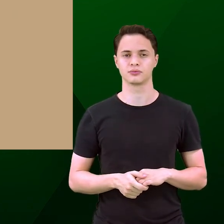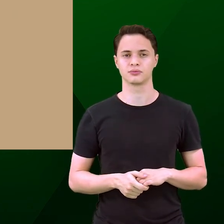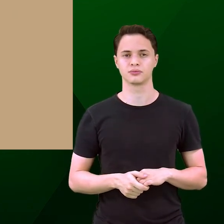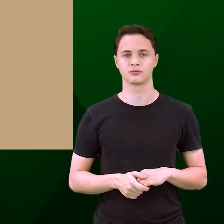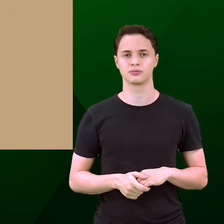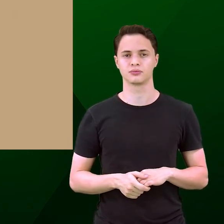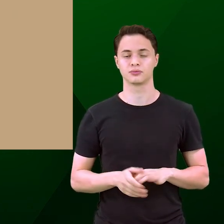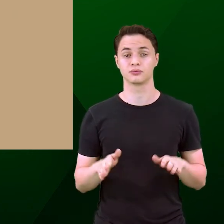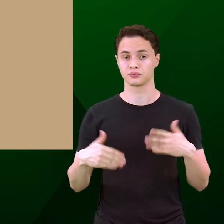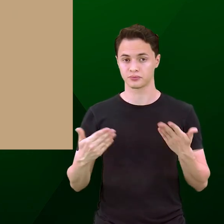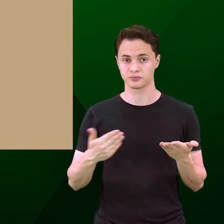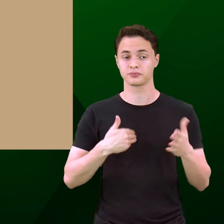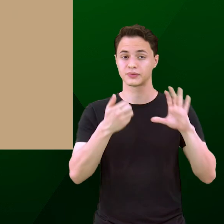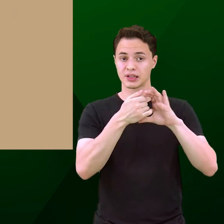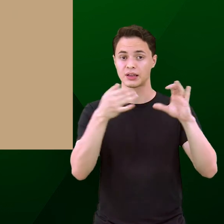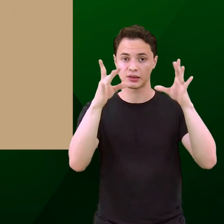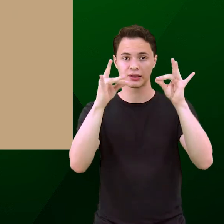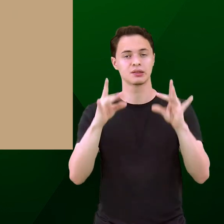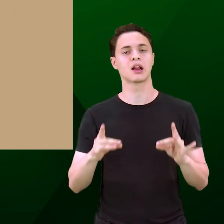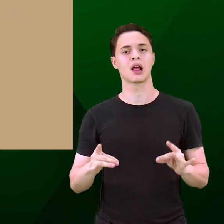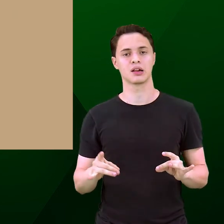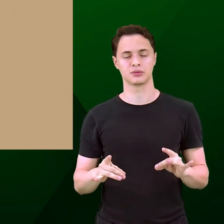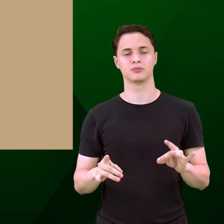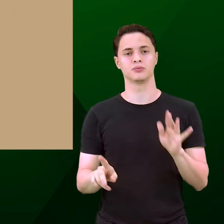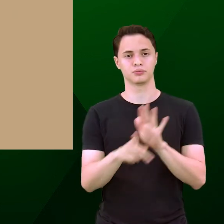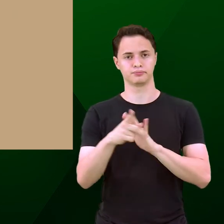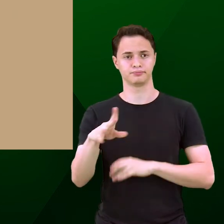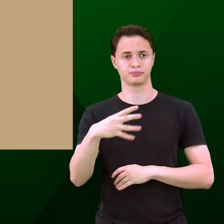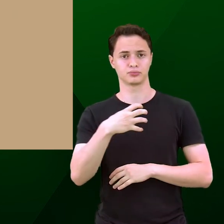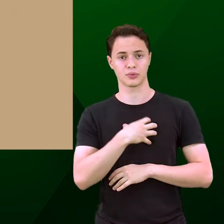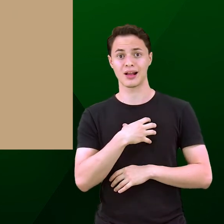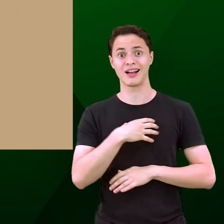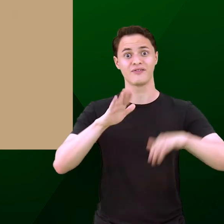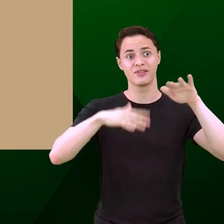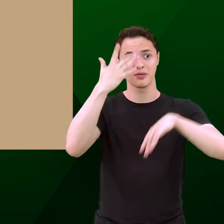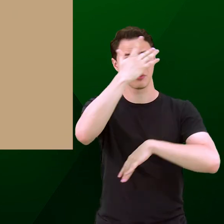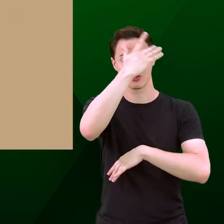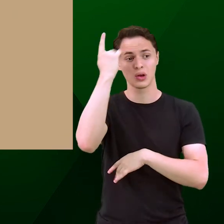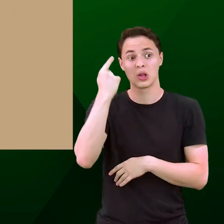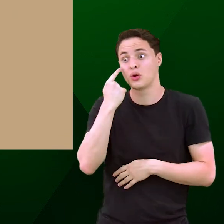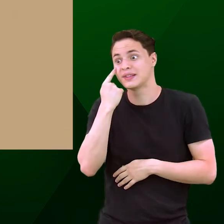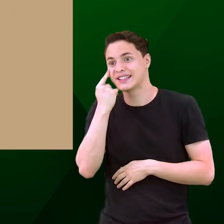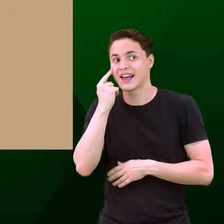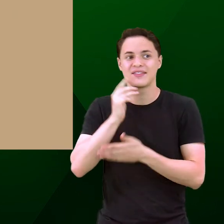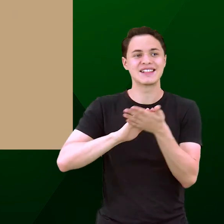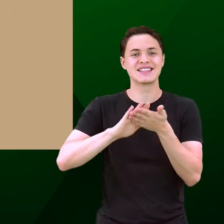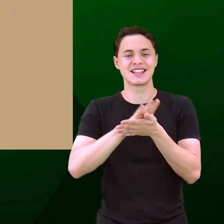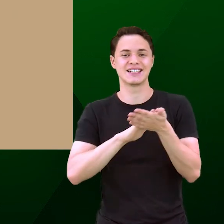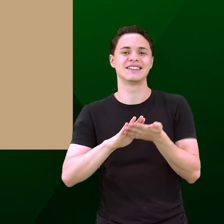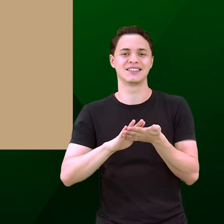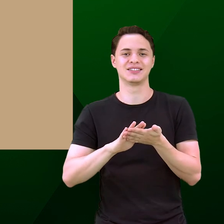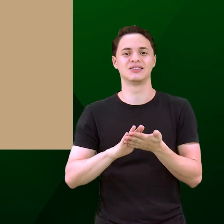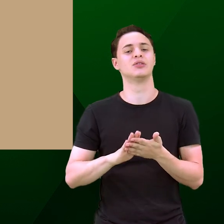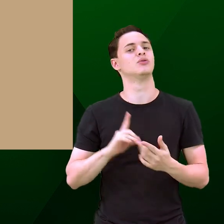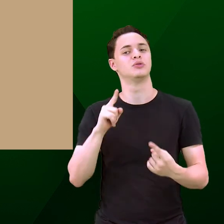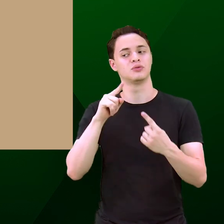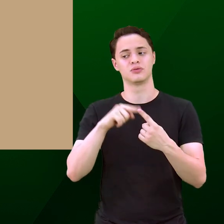período, né, 2, 3, 4 meses, né, dependendo da sua idade, aí, os mais novos até pode ser que aguentem mais,